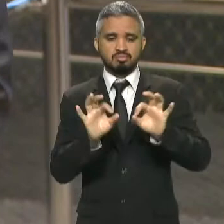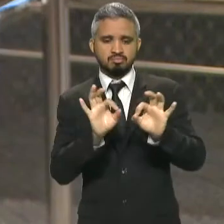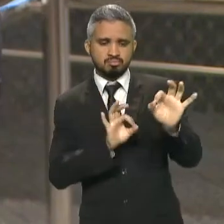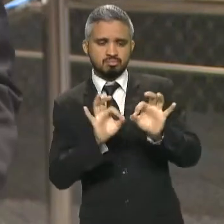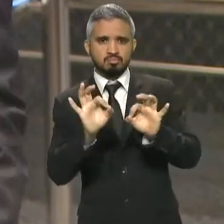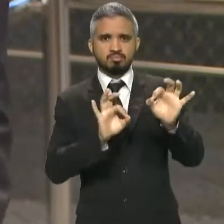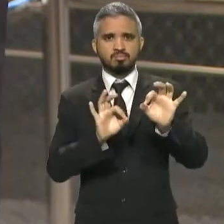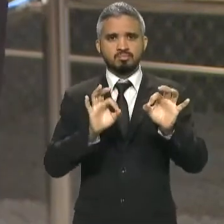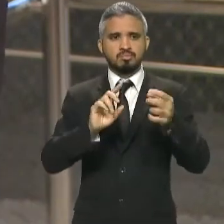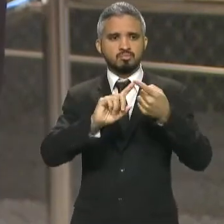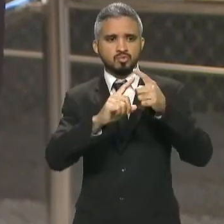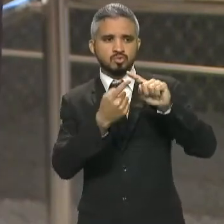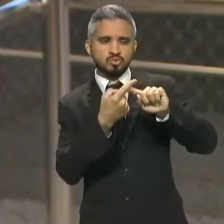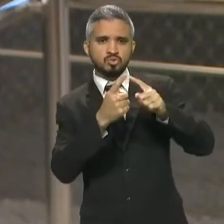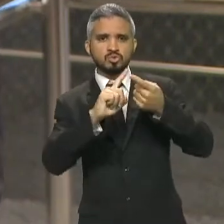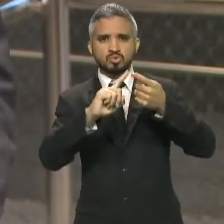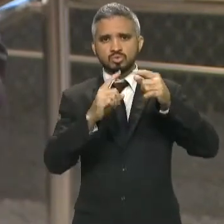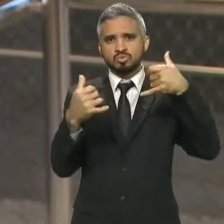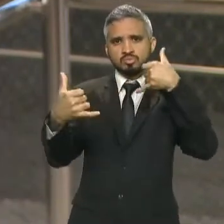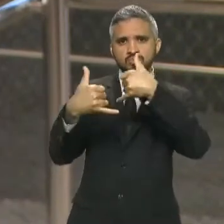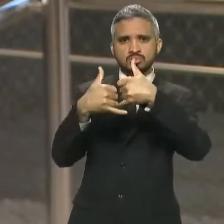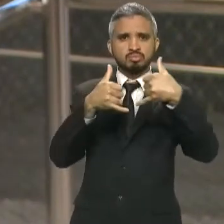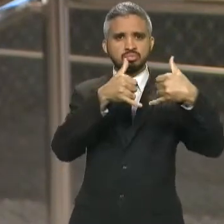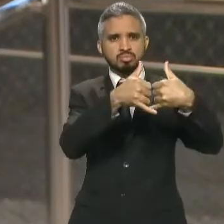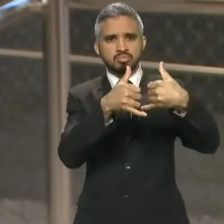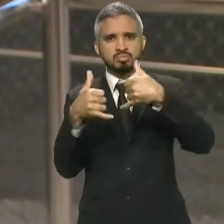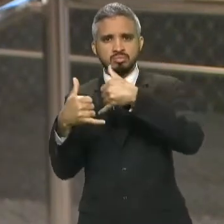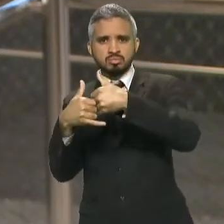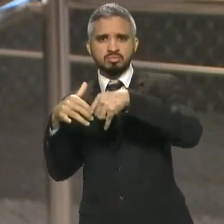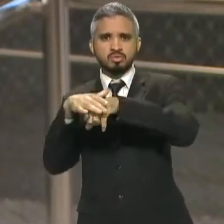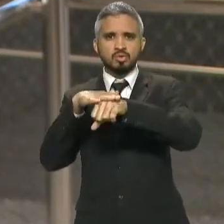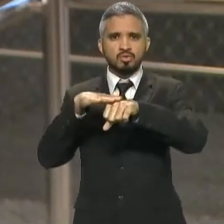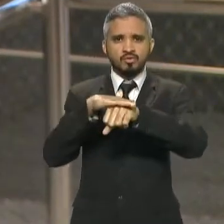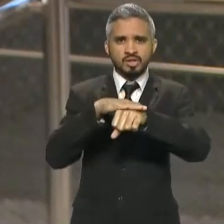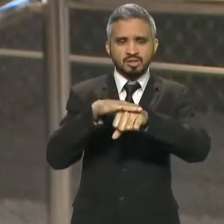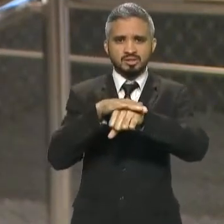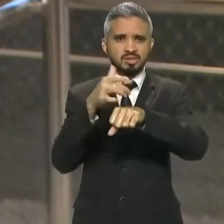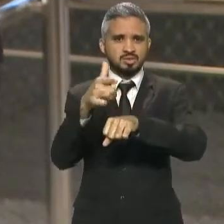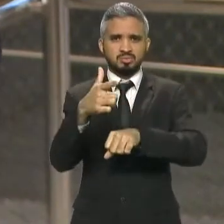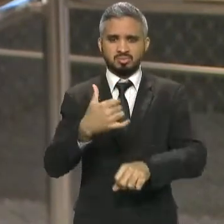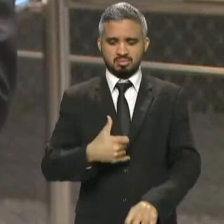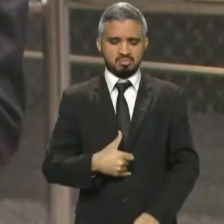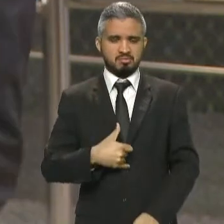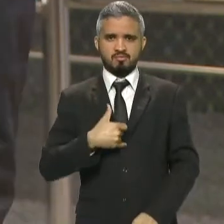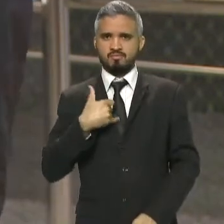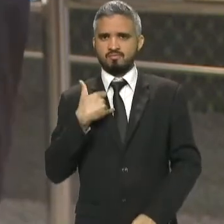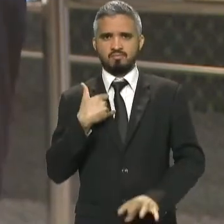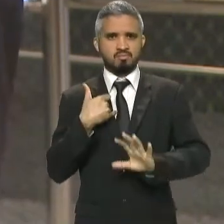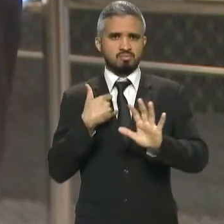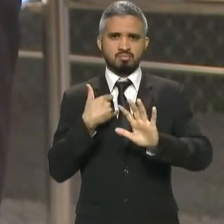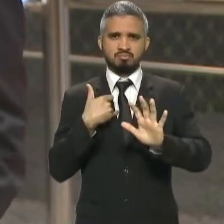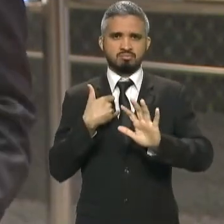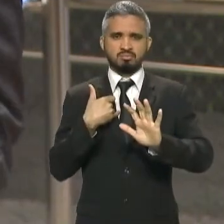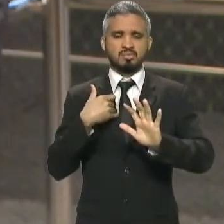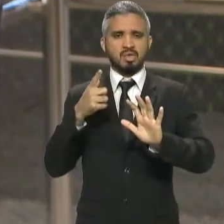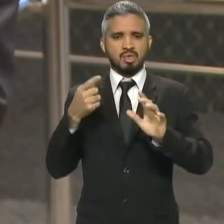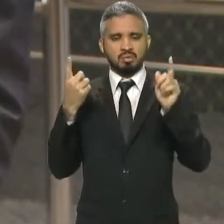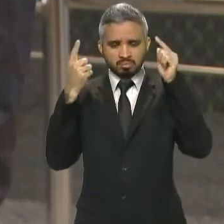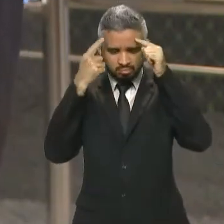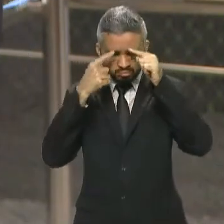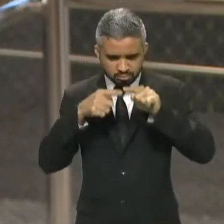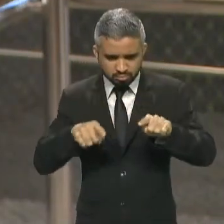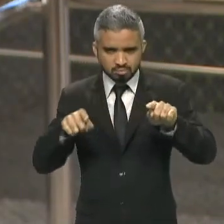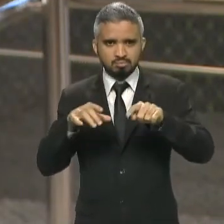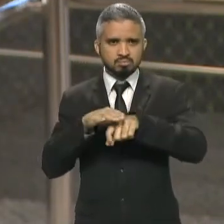dia, discutindo as nossas ações, sem vaidade, sem posto no sobreposto, mas, na verdade,